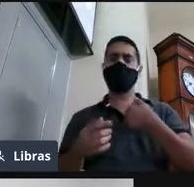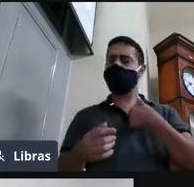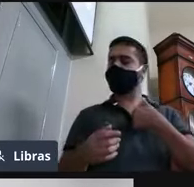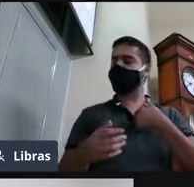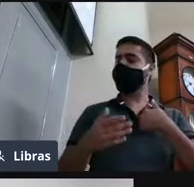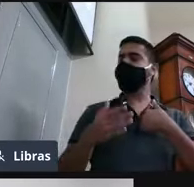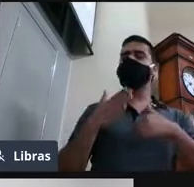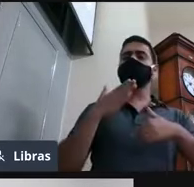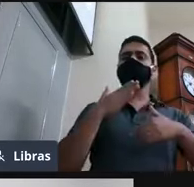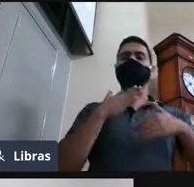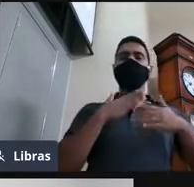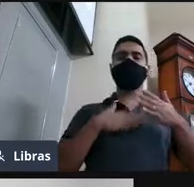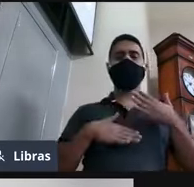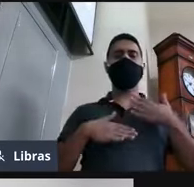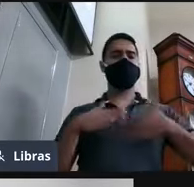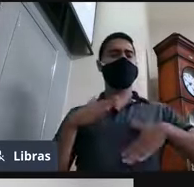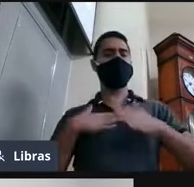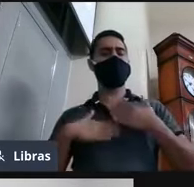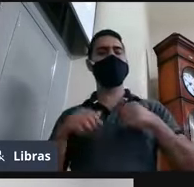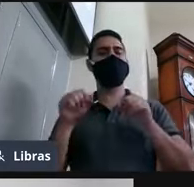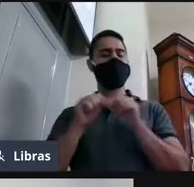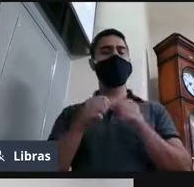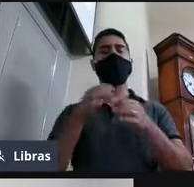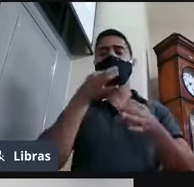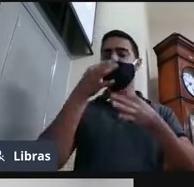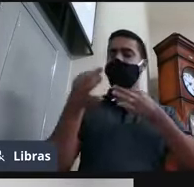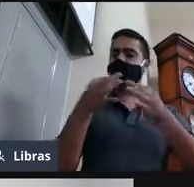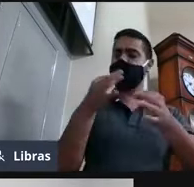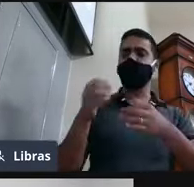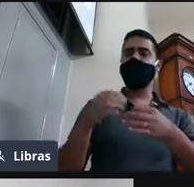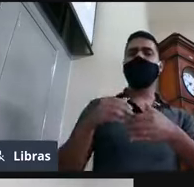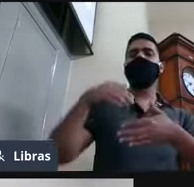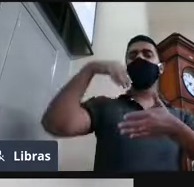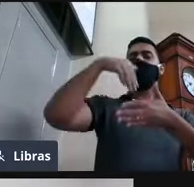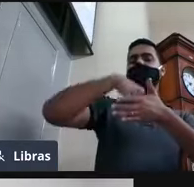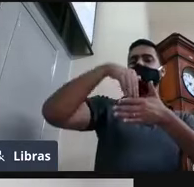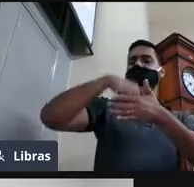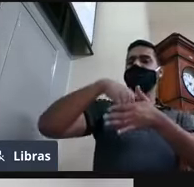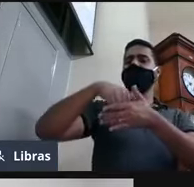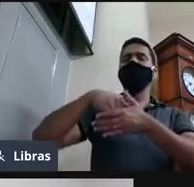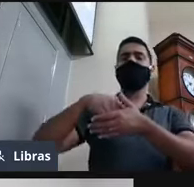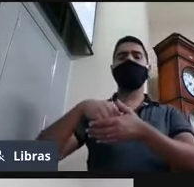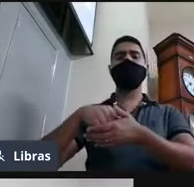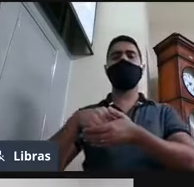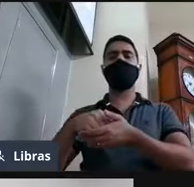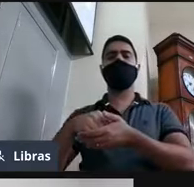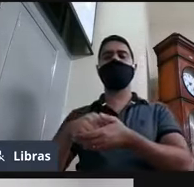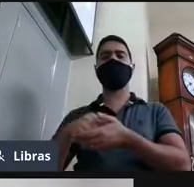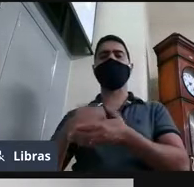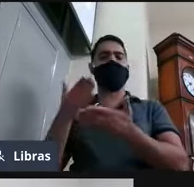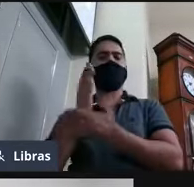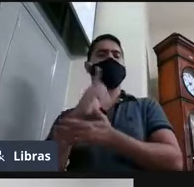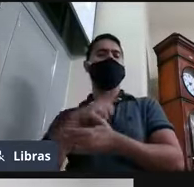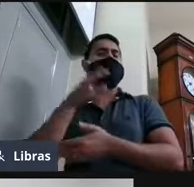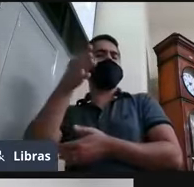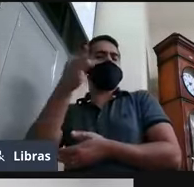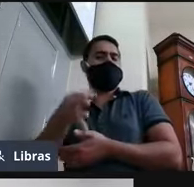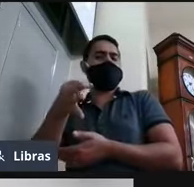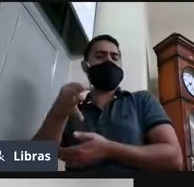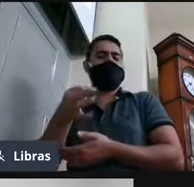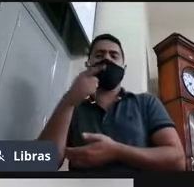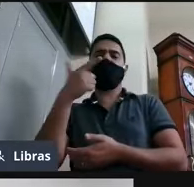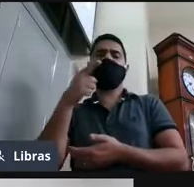tranquilidade, fiz esse parecer e votei nas contas do prefeito Fernandinho Graça. Tenho certeza que não houve